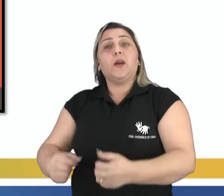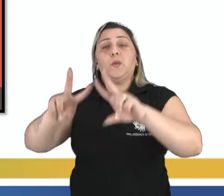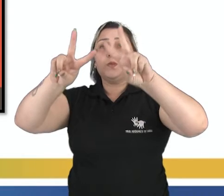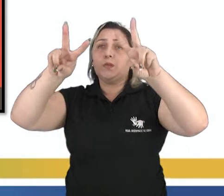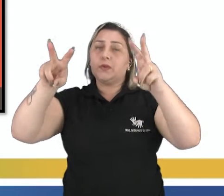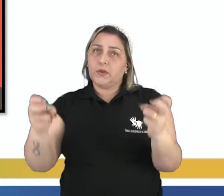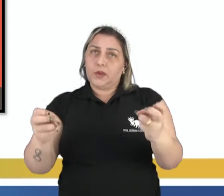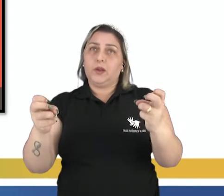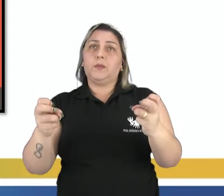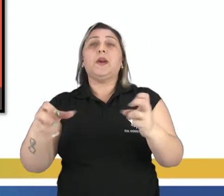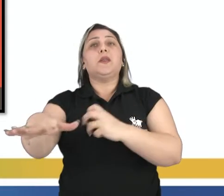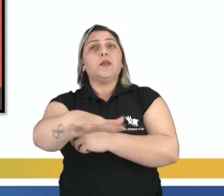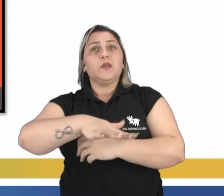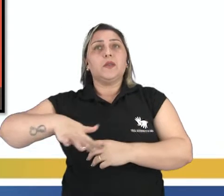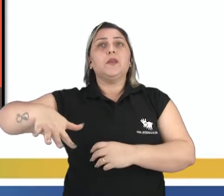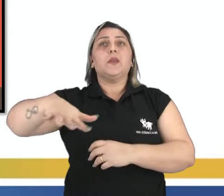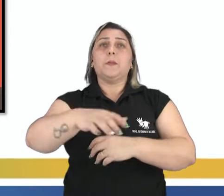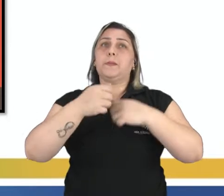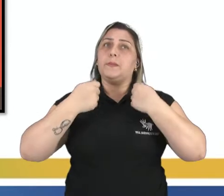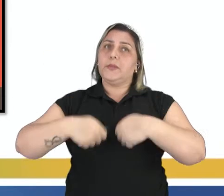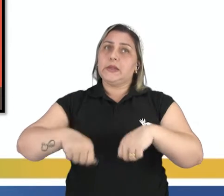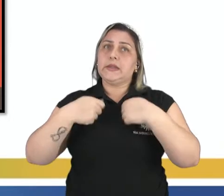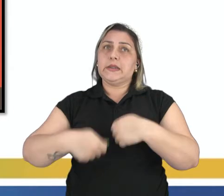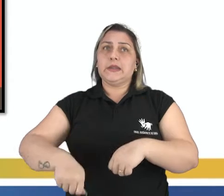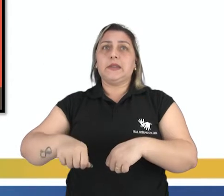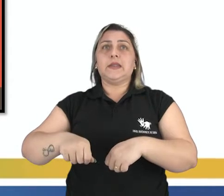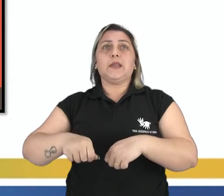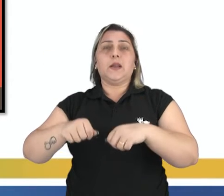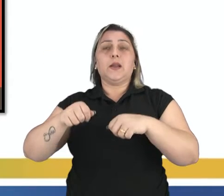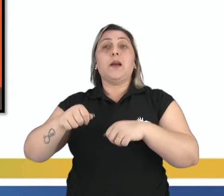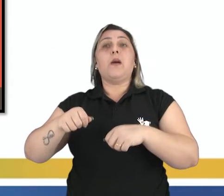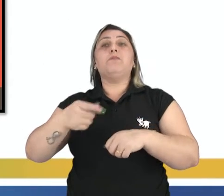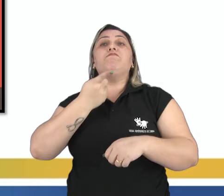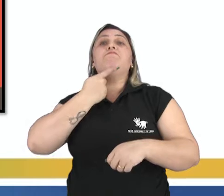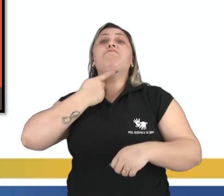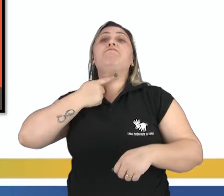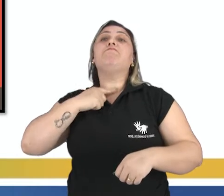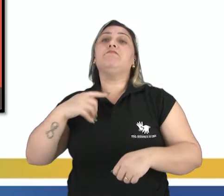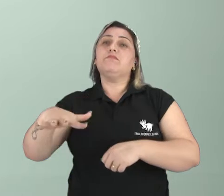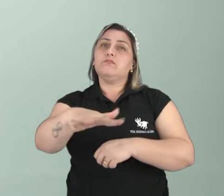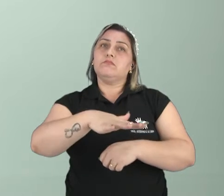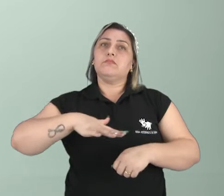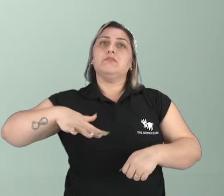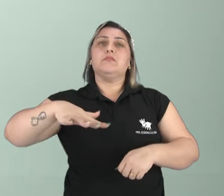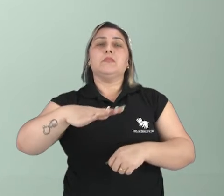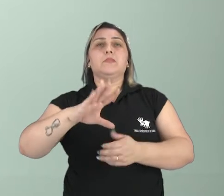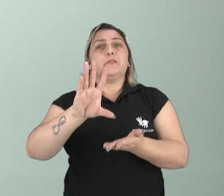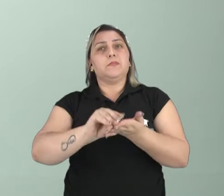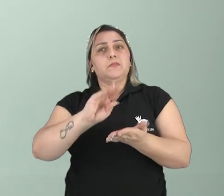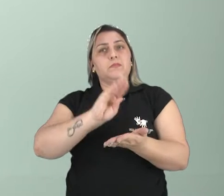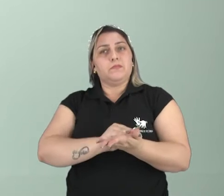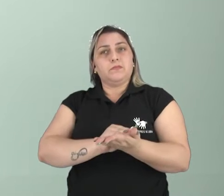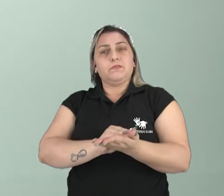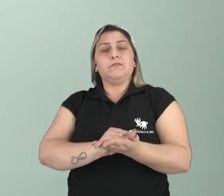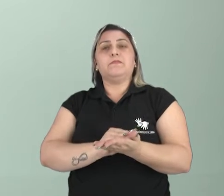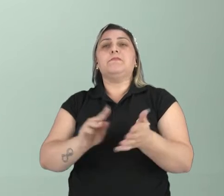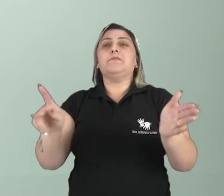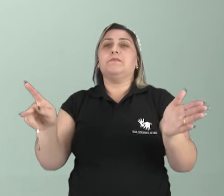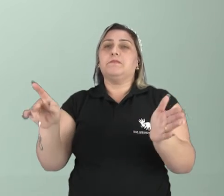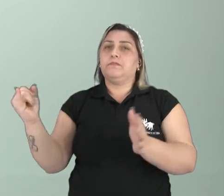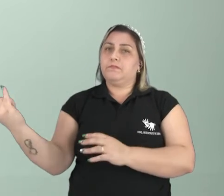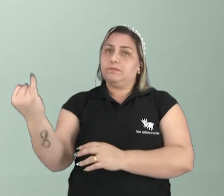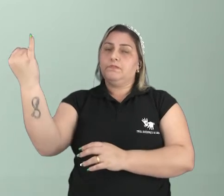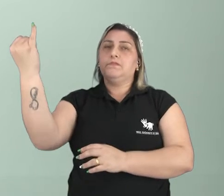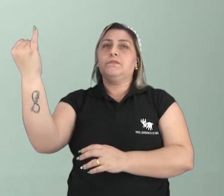divide a sociedade e precisa ser de interesse social. Então, o artigo de opinião tem esse ponto específico. Tá?